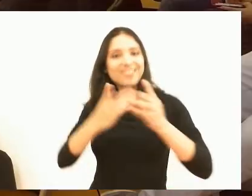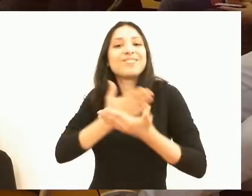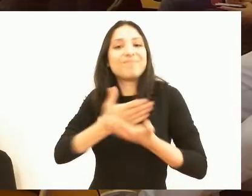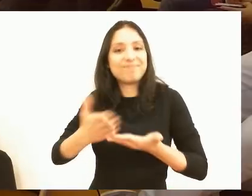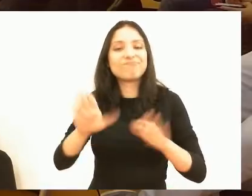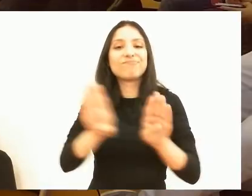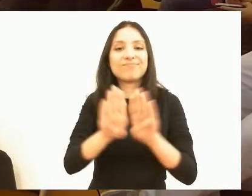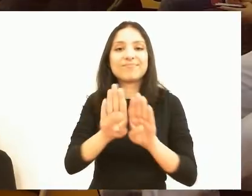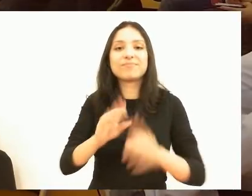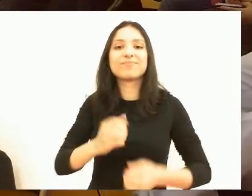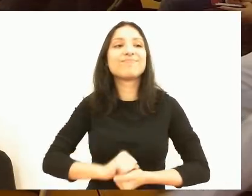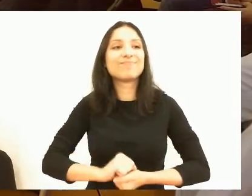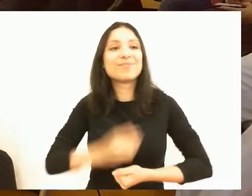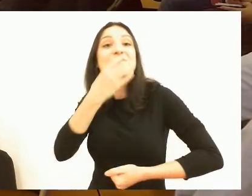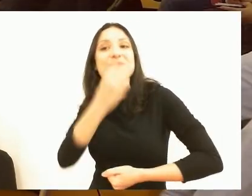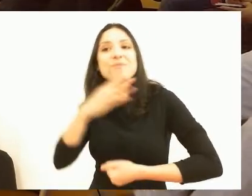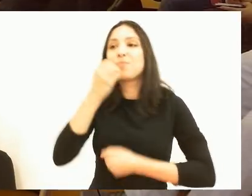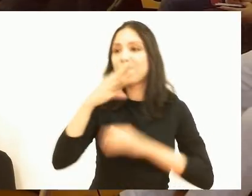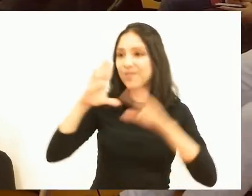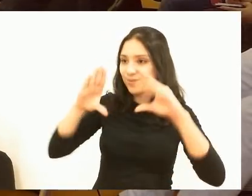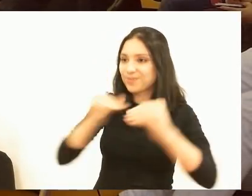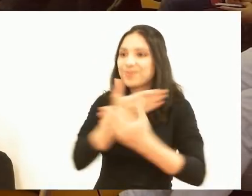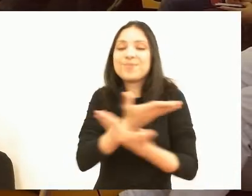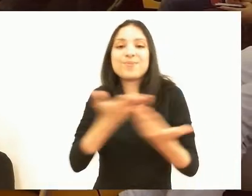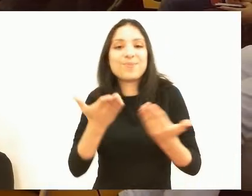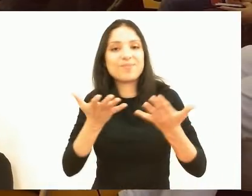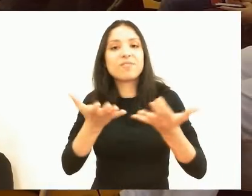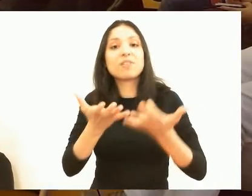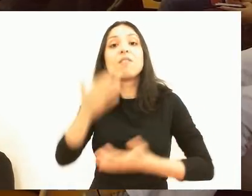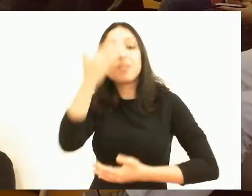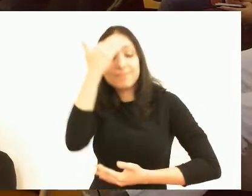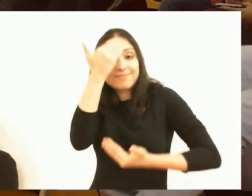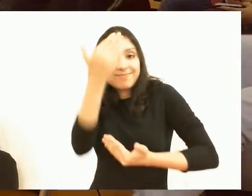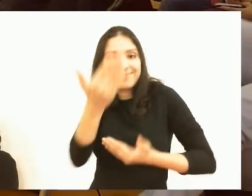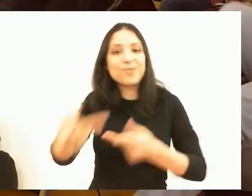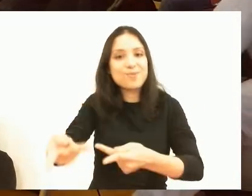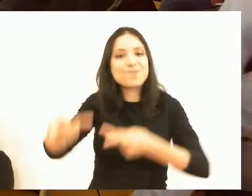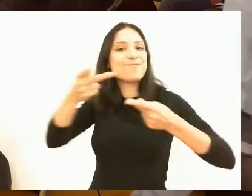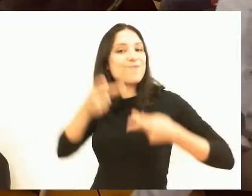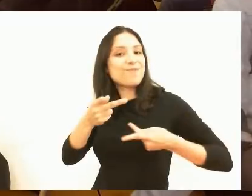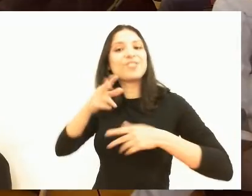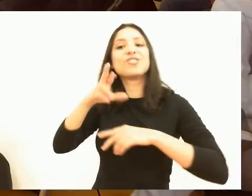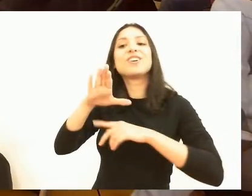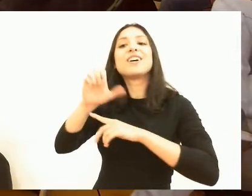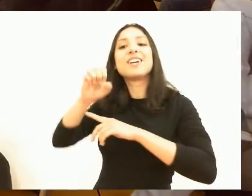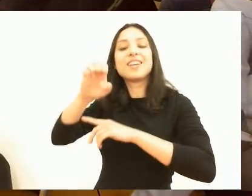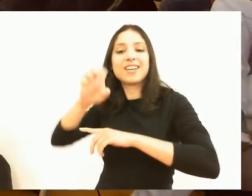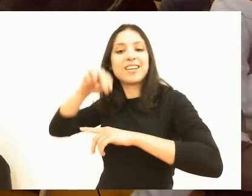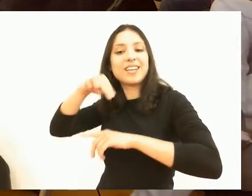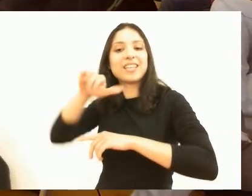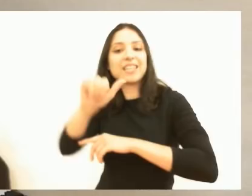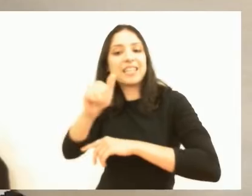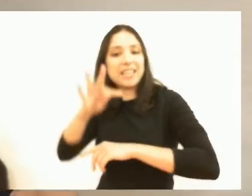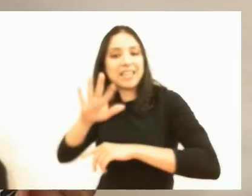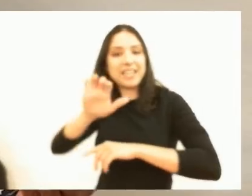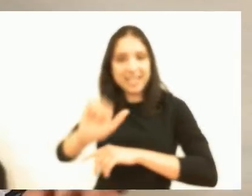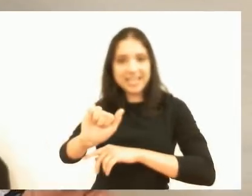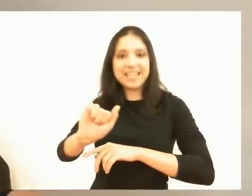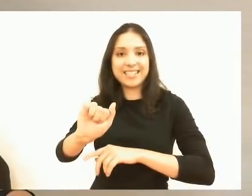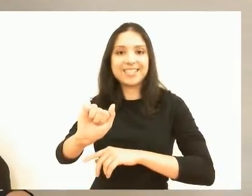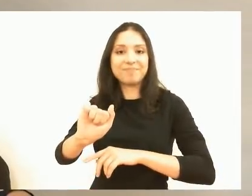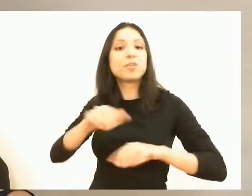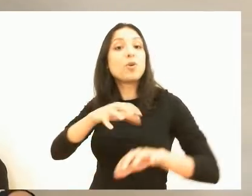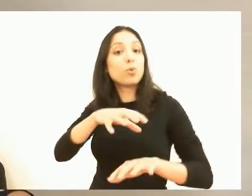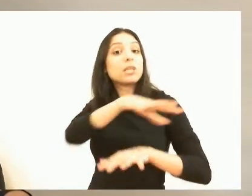bom boa noite a todos queria agradecer o convite é da renata do território do brincar para